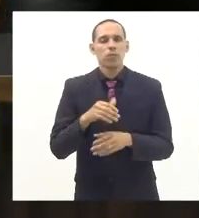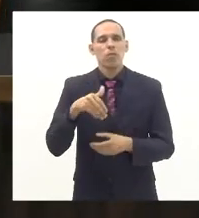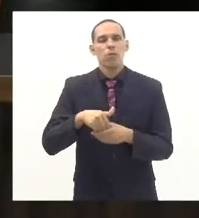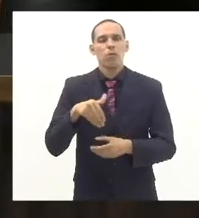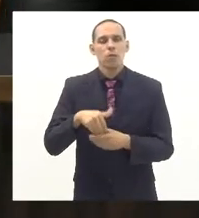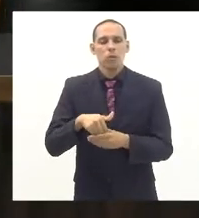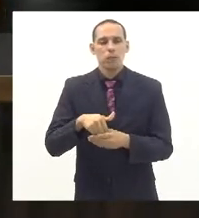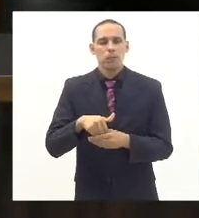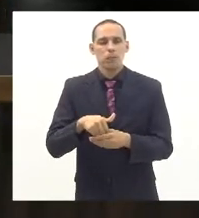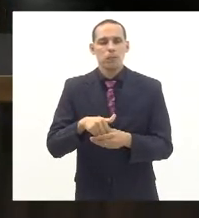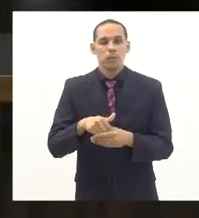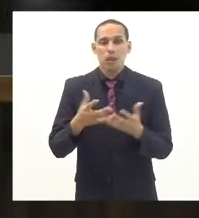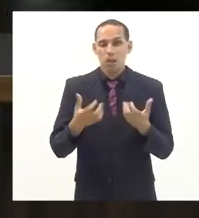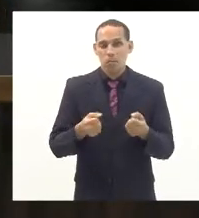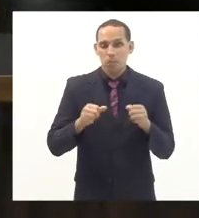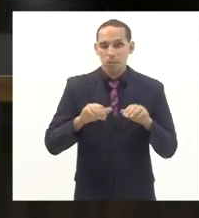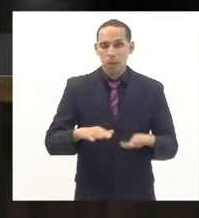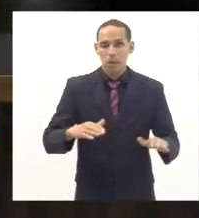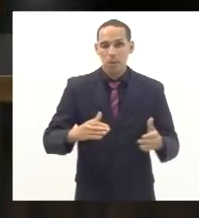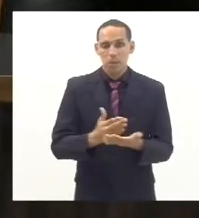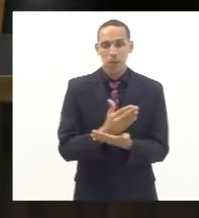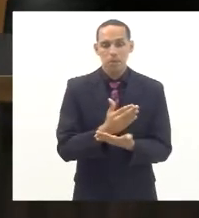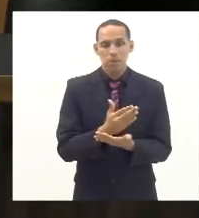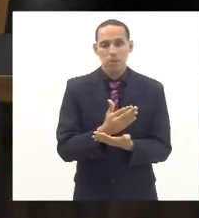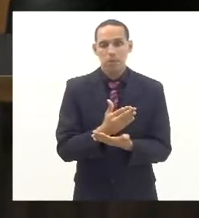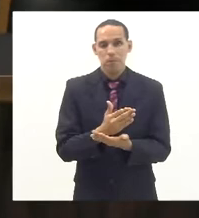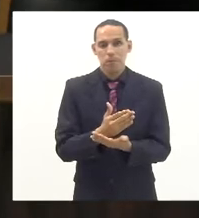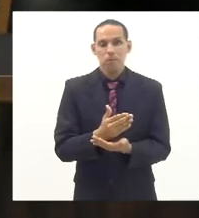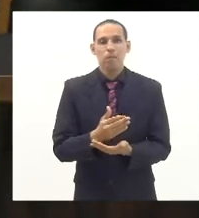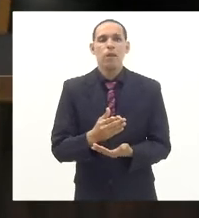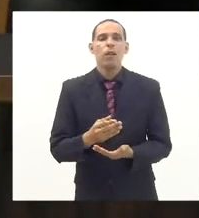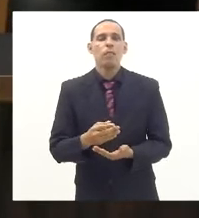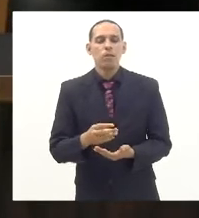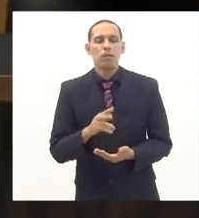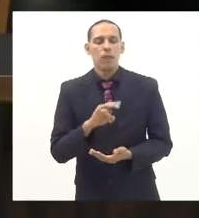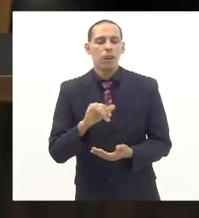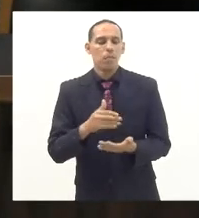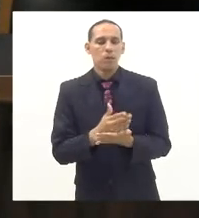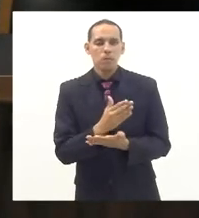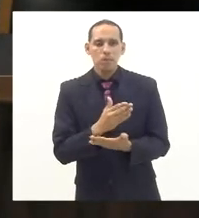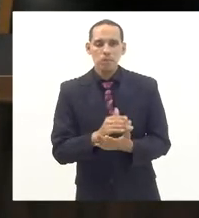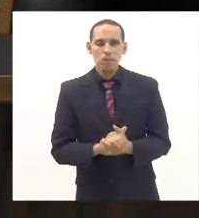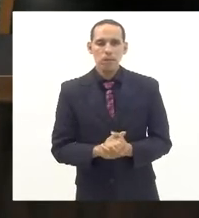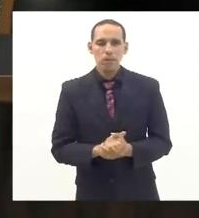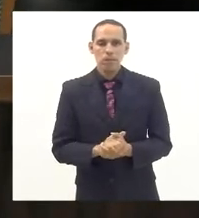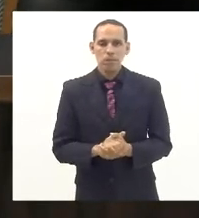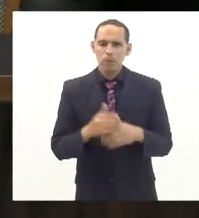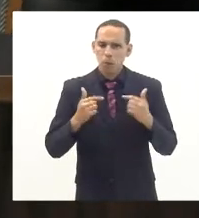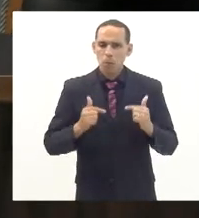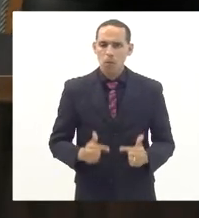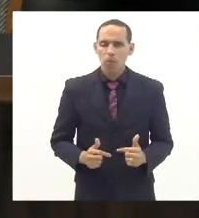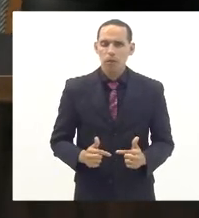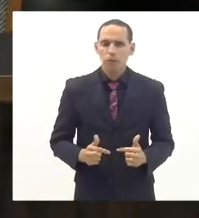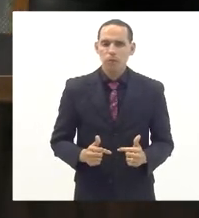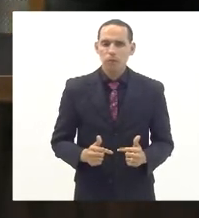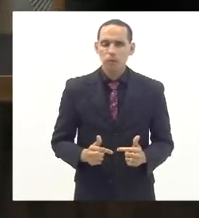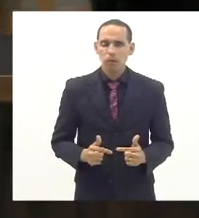e votação se eu tiver aprovam permaneçam Como estão aprovado vai à promulgação abstenção